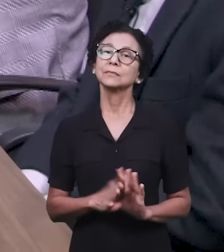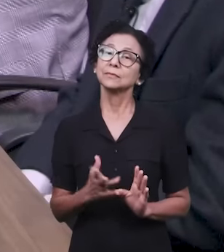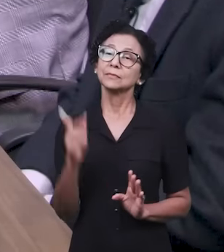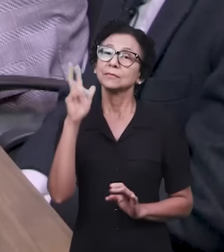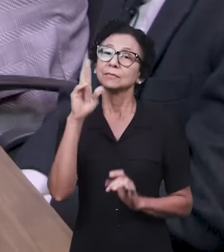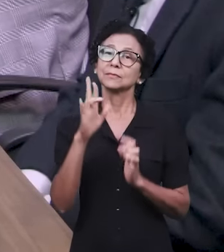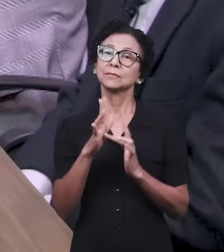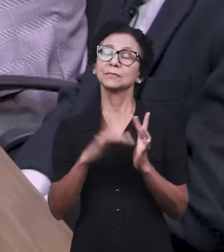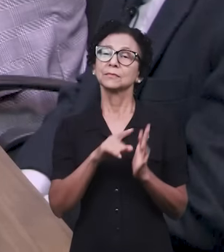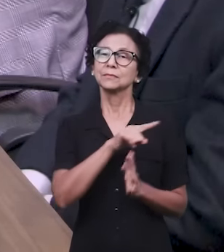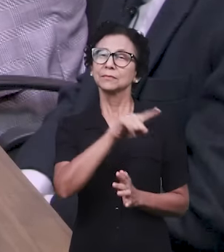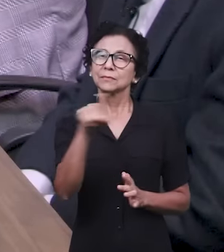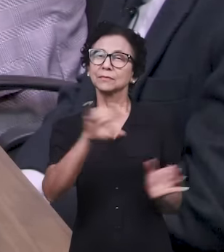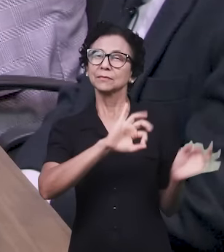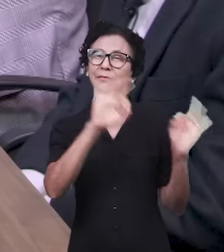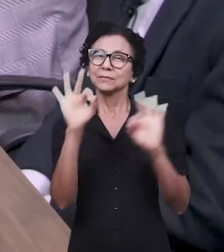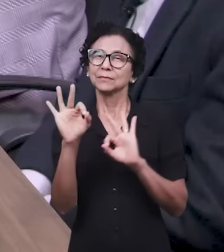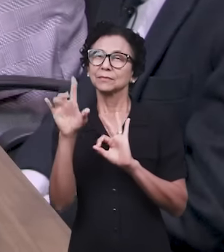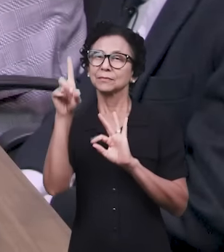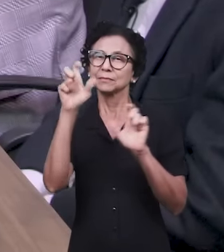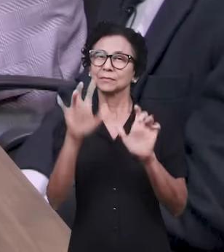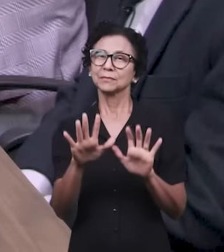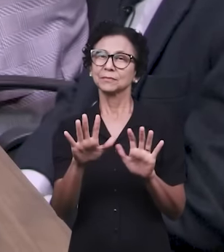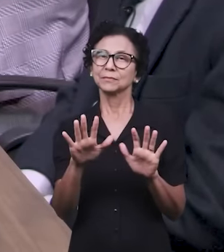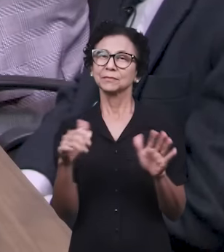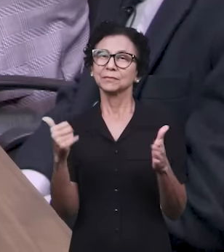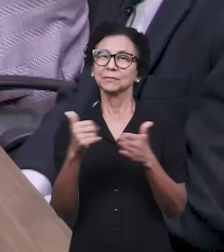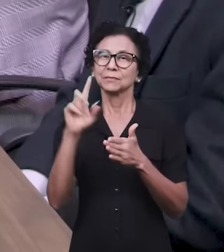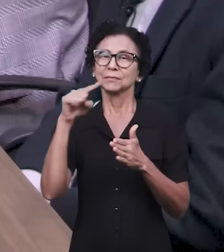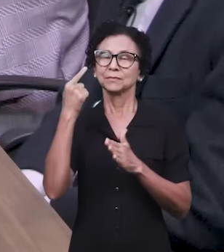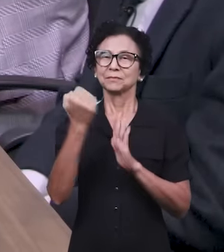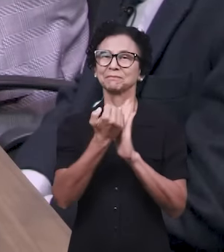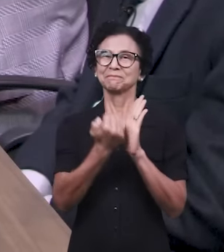paz do Senhor para você que está também nos assistindo. Deus abençoe.